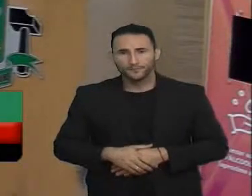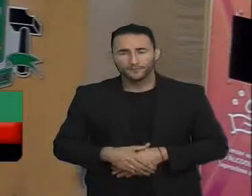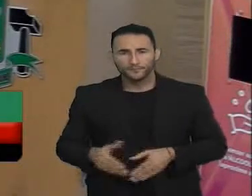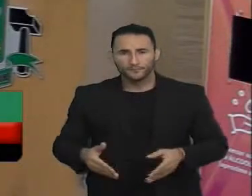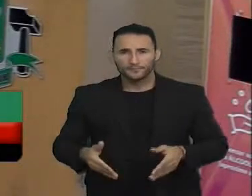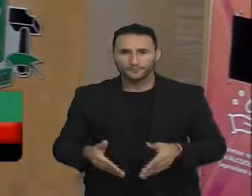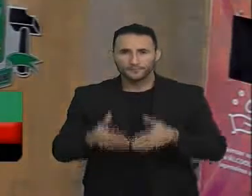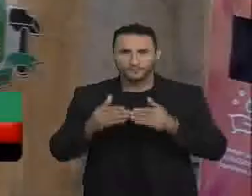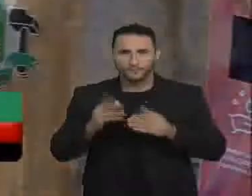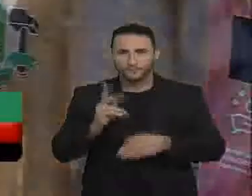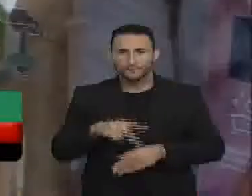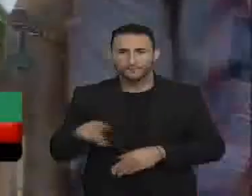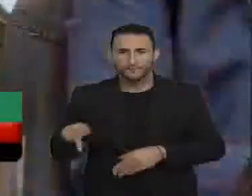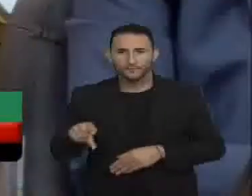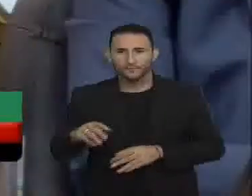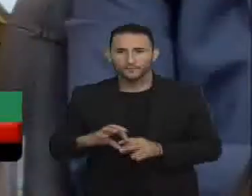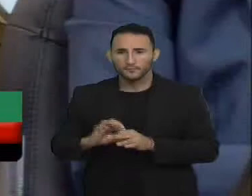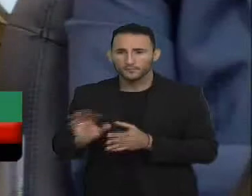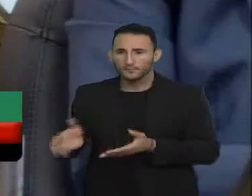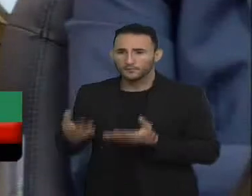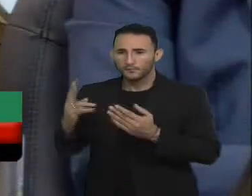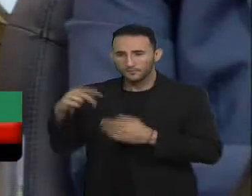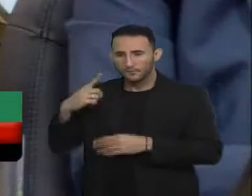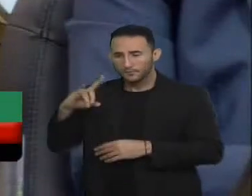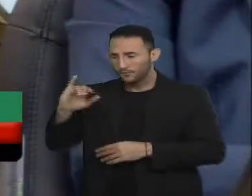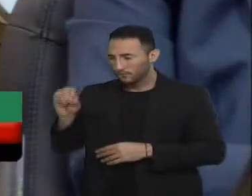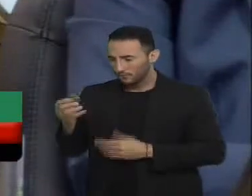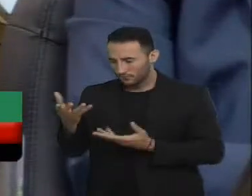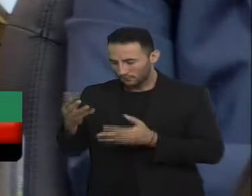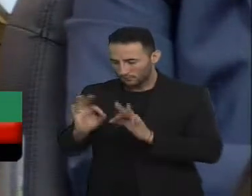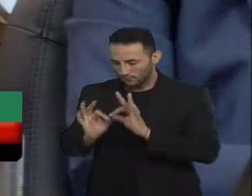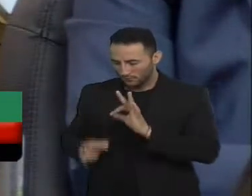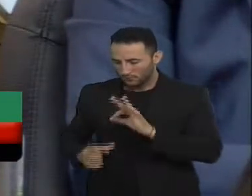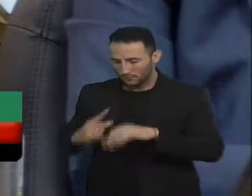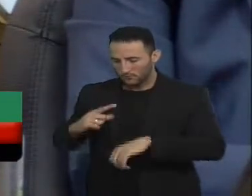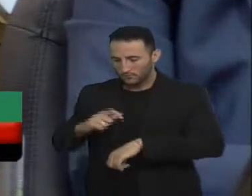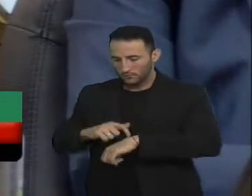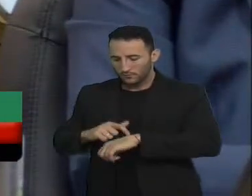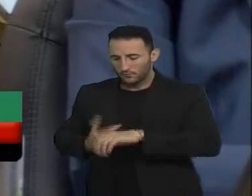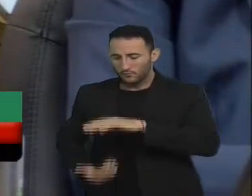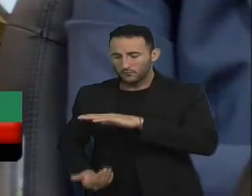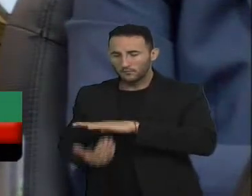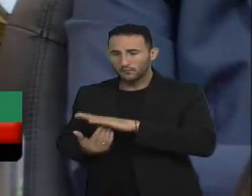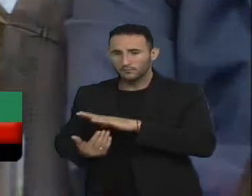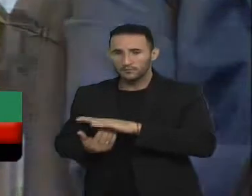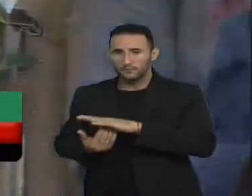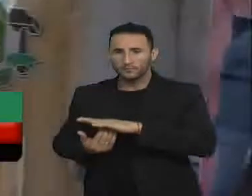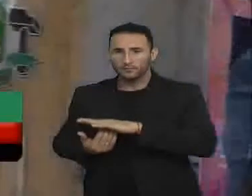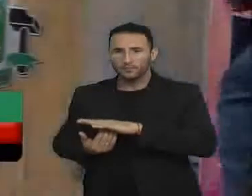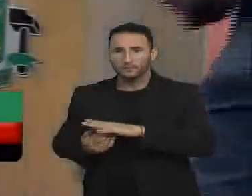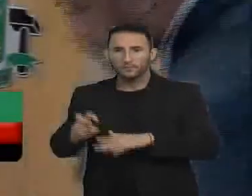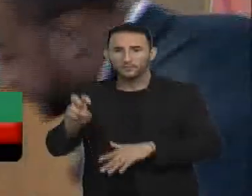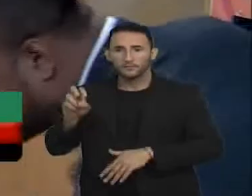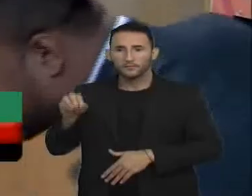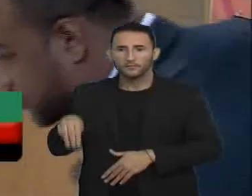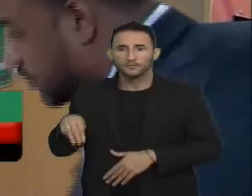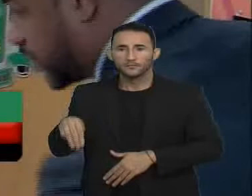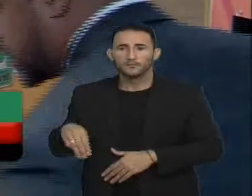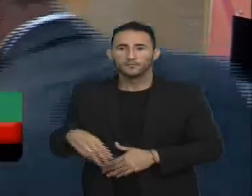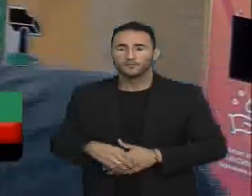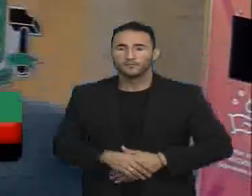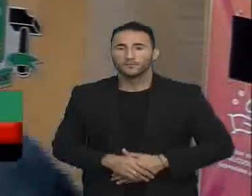Questão de ordem, senhor presidente. Questão de ordem, vereador Délvio. Para discutir. Para discutir, Vossa Excelência dispõe de 5 minutos.